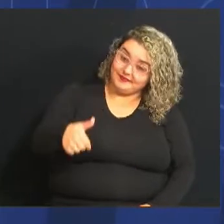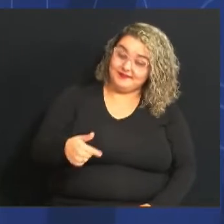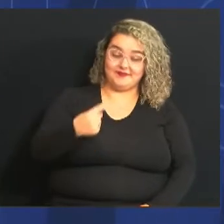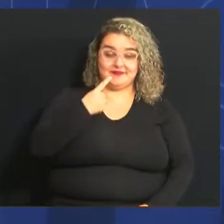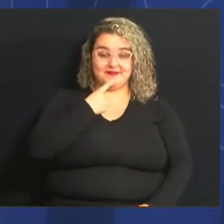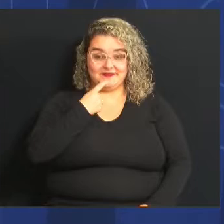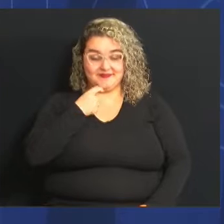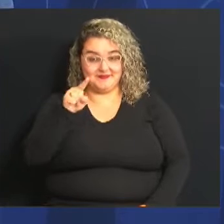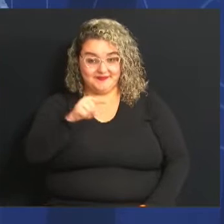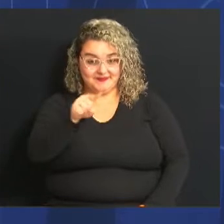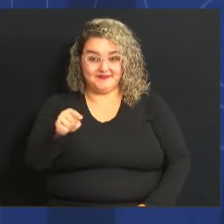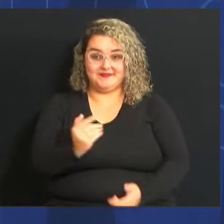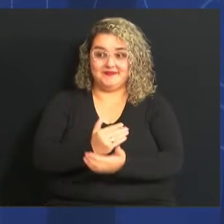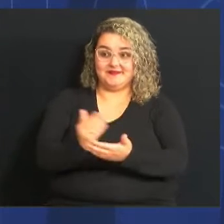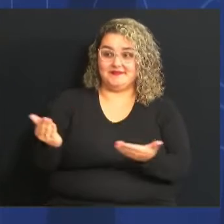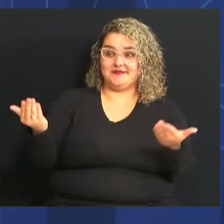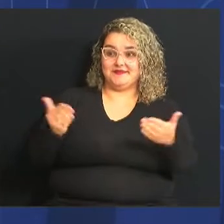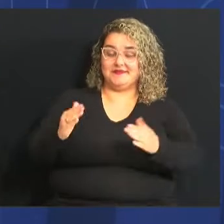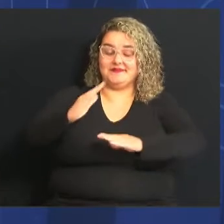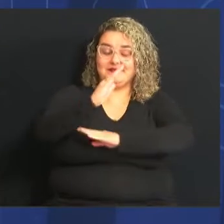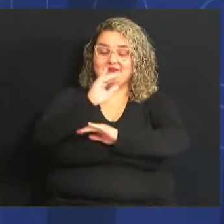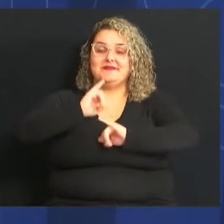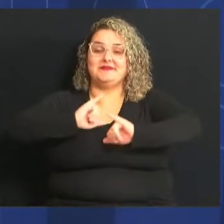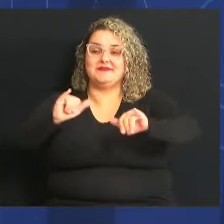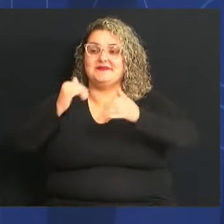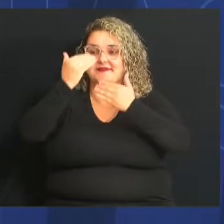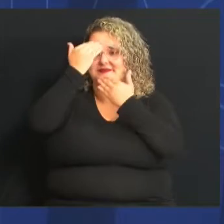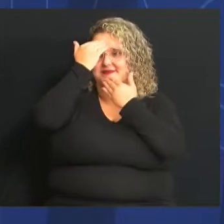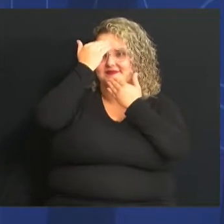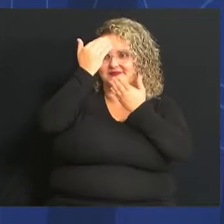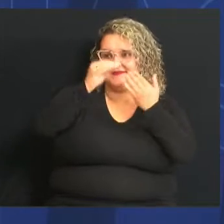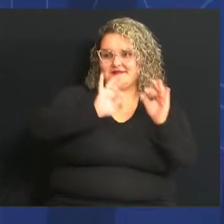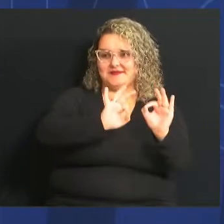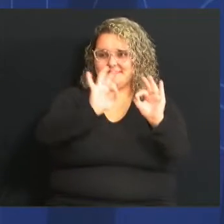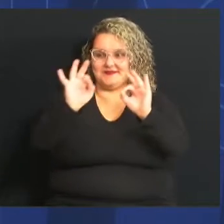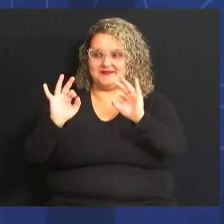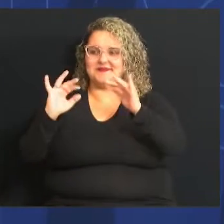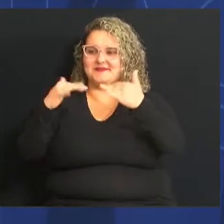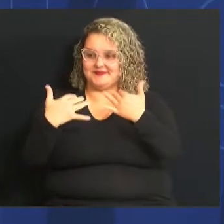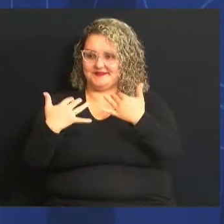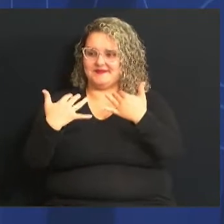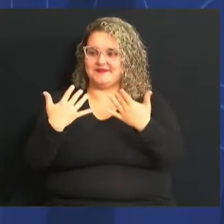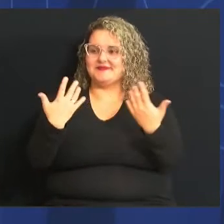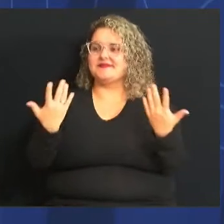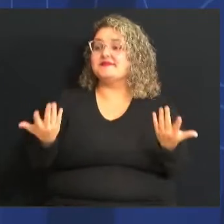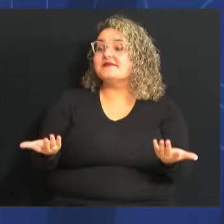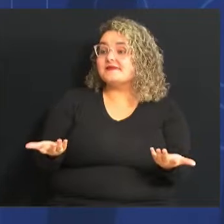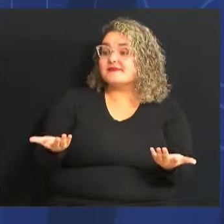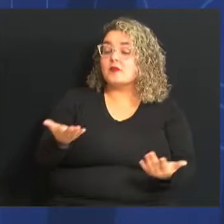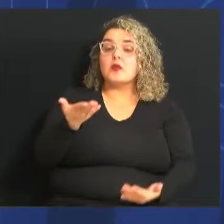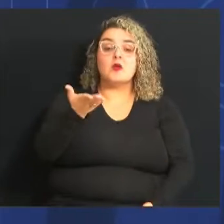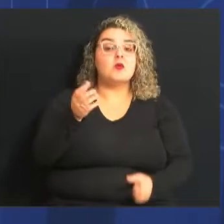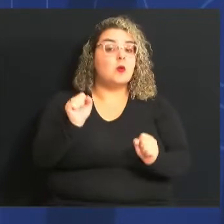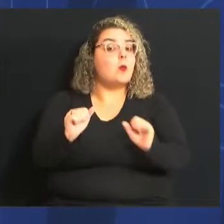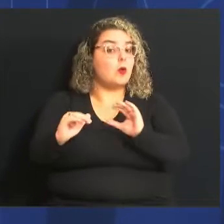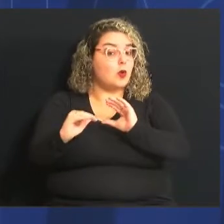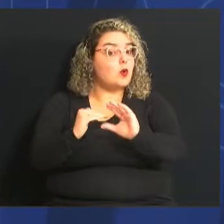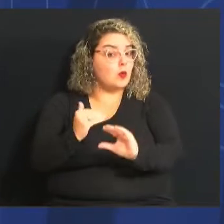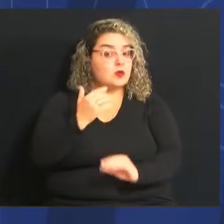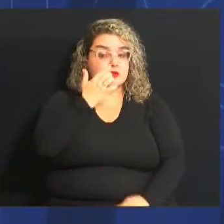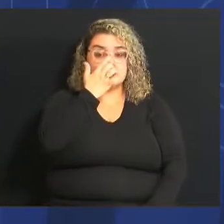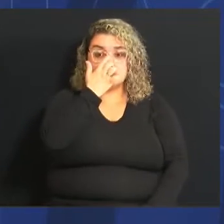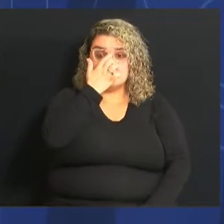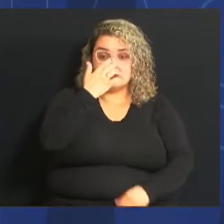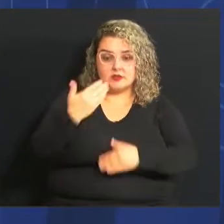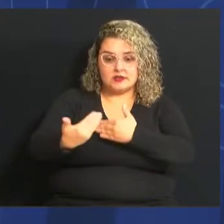agora o Câmara Notícia. Muito obrigado pela sua companhia, pela sua audiência. E você pode participar e enviar a